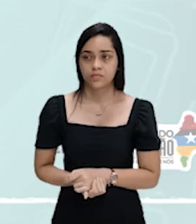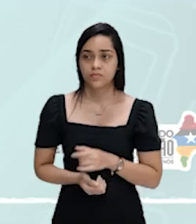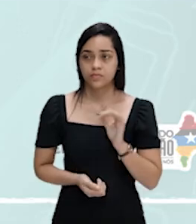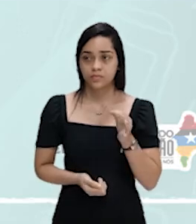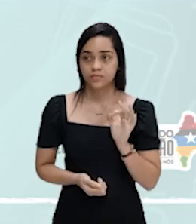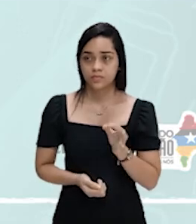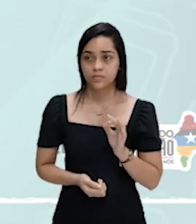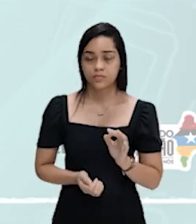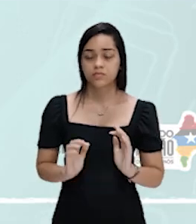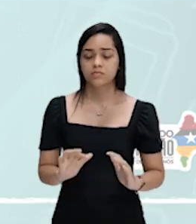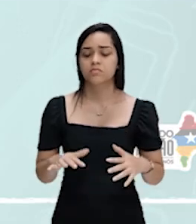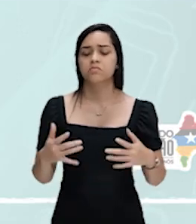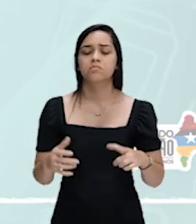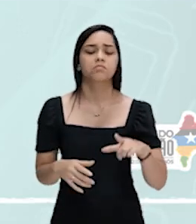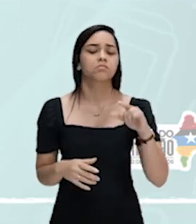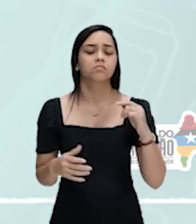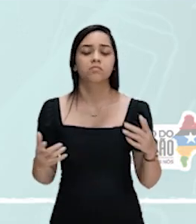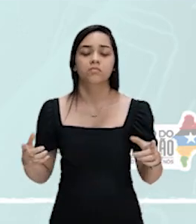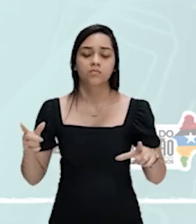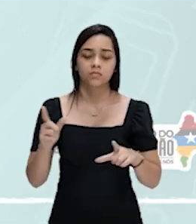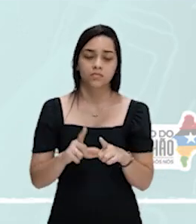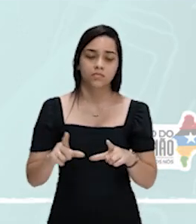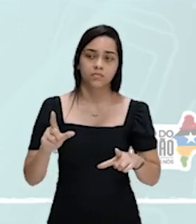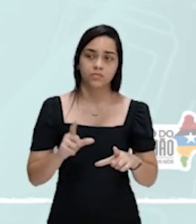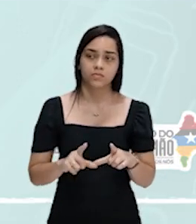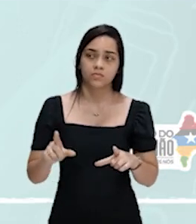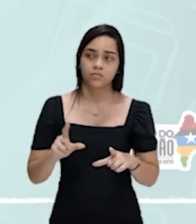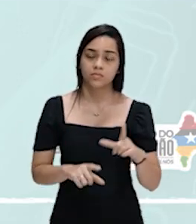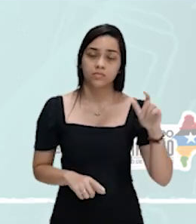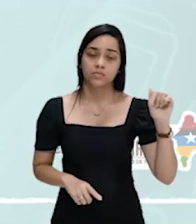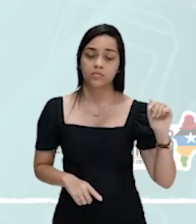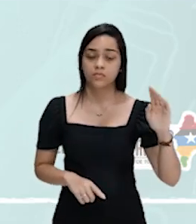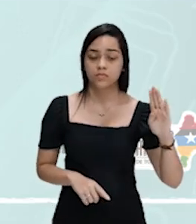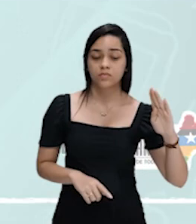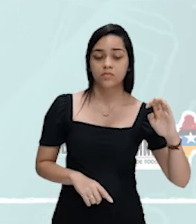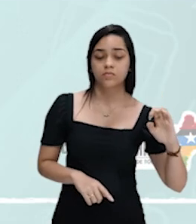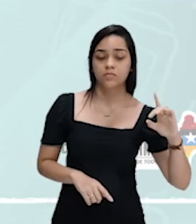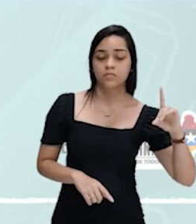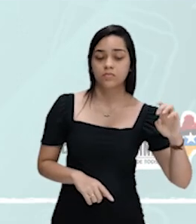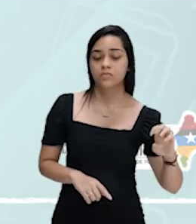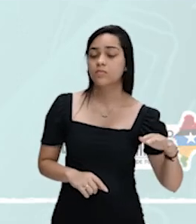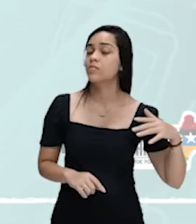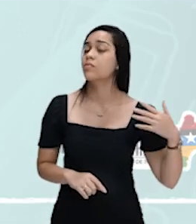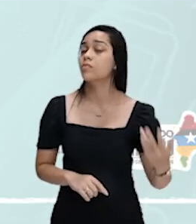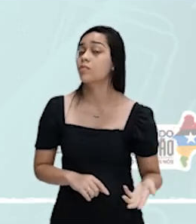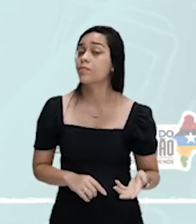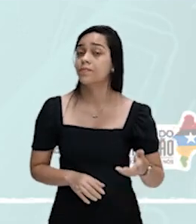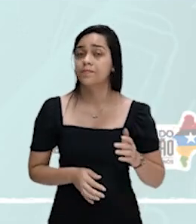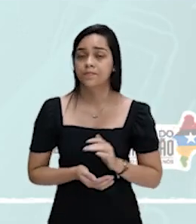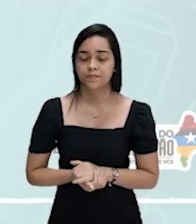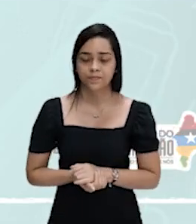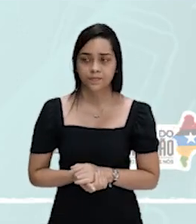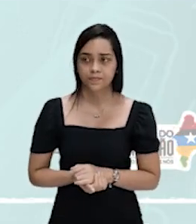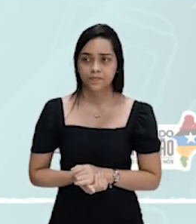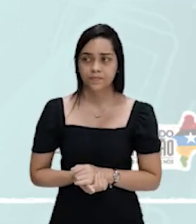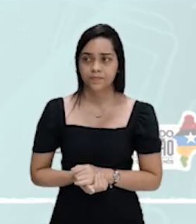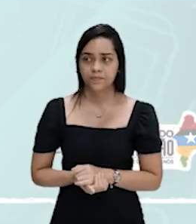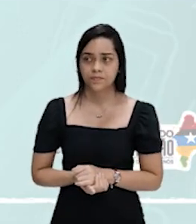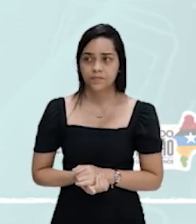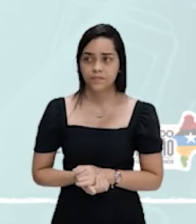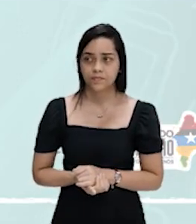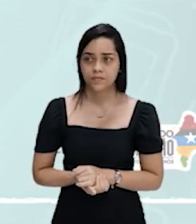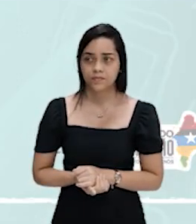bom qual alternativa letra a letra B letra C letra D letra